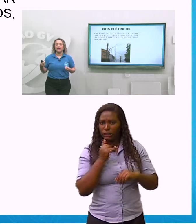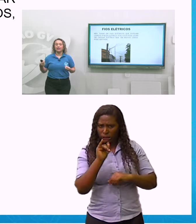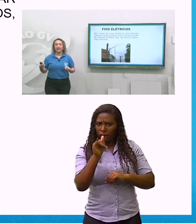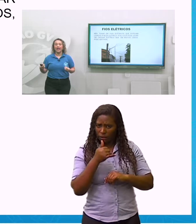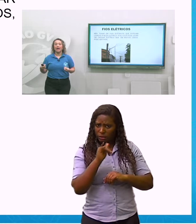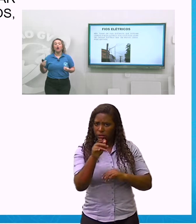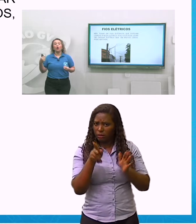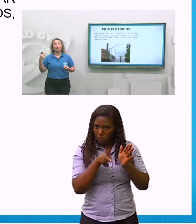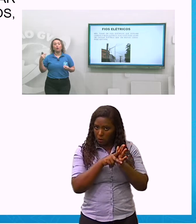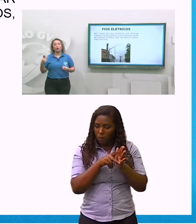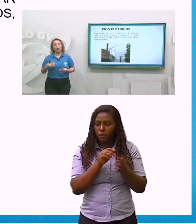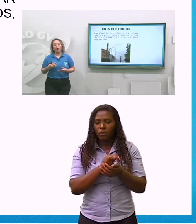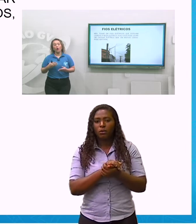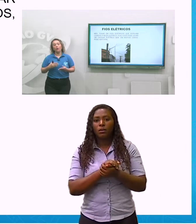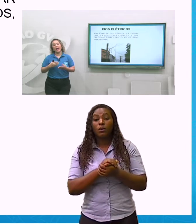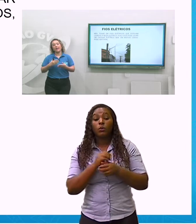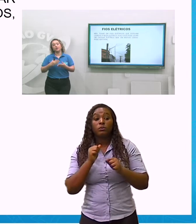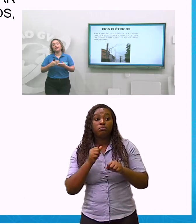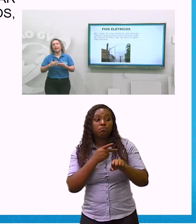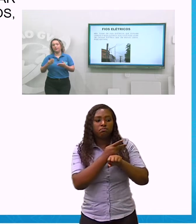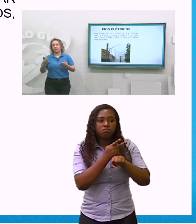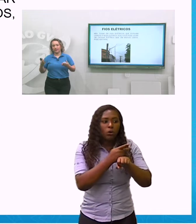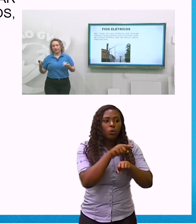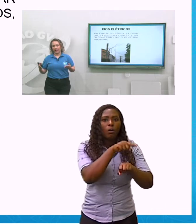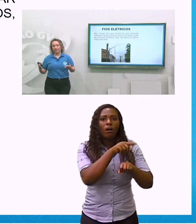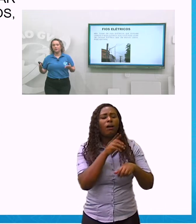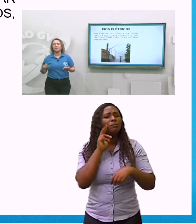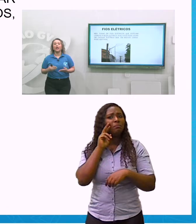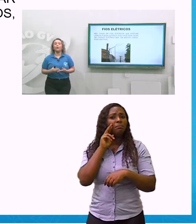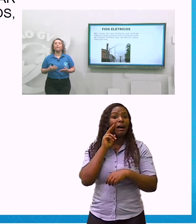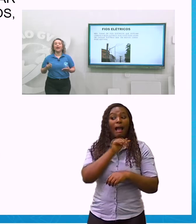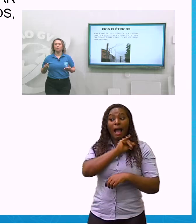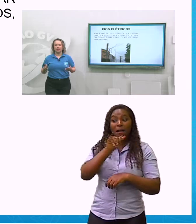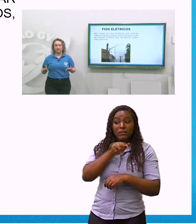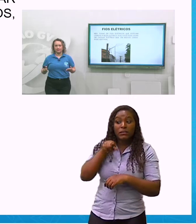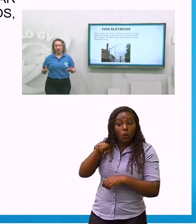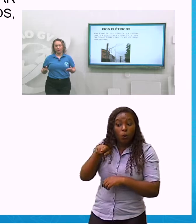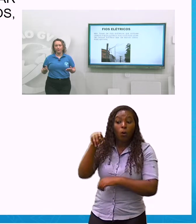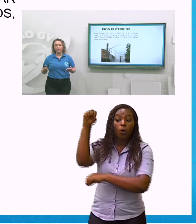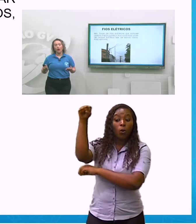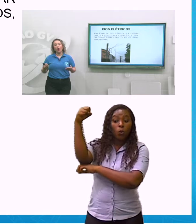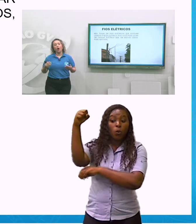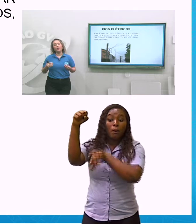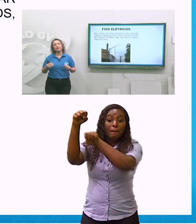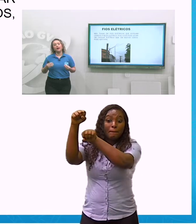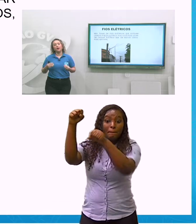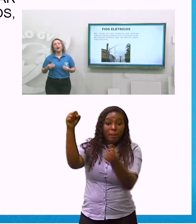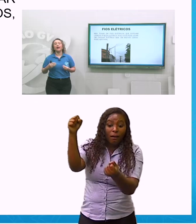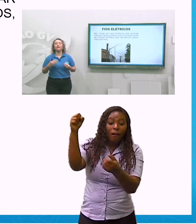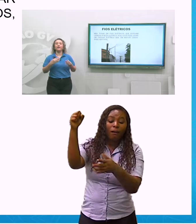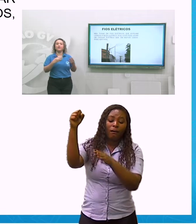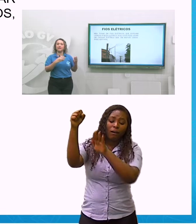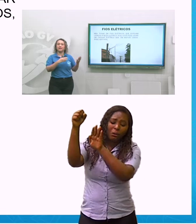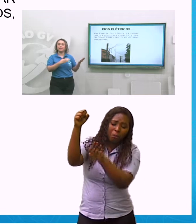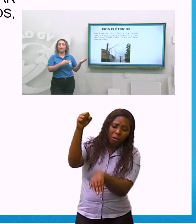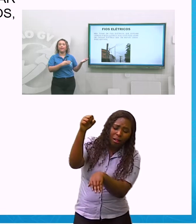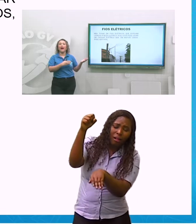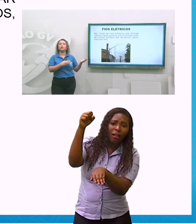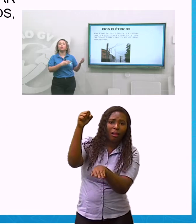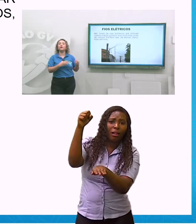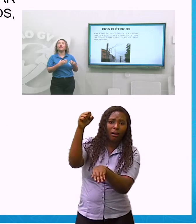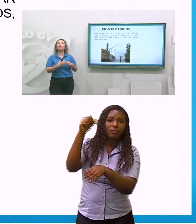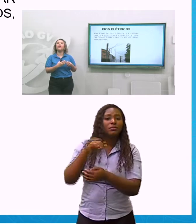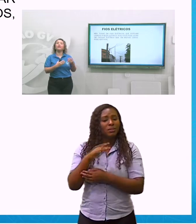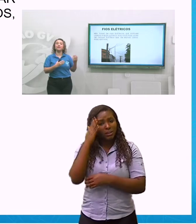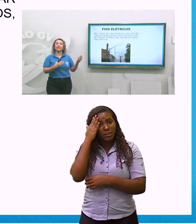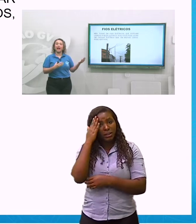reparos, né? Ou é de tempos em tempos, que é uma manutenção, ou então ela vem fazer esses